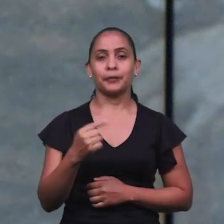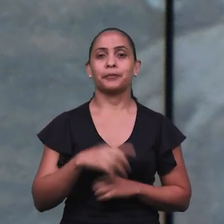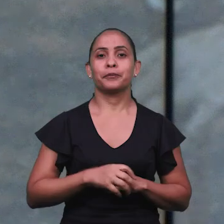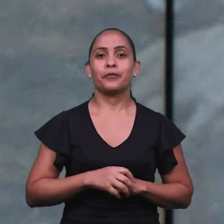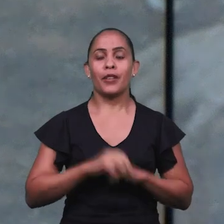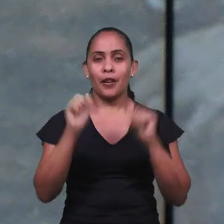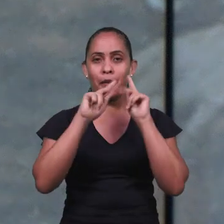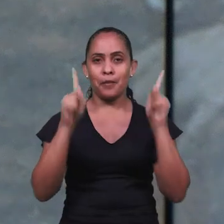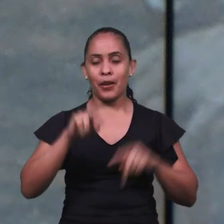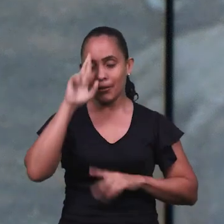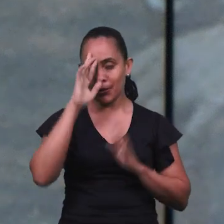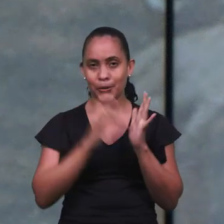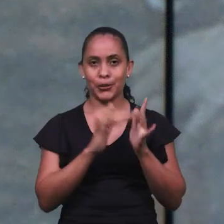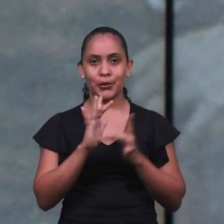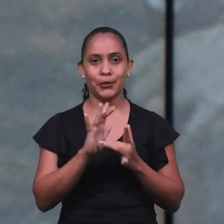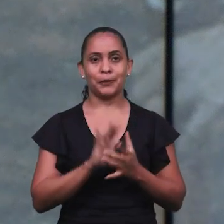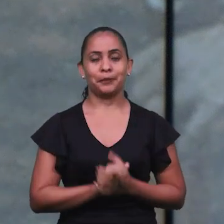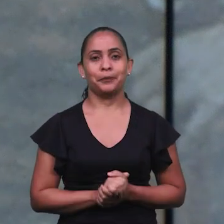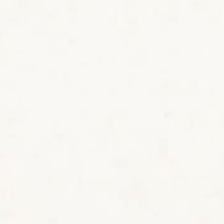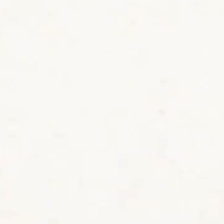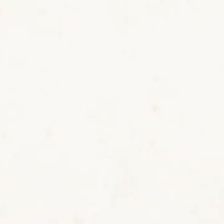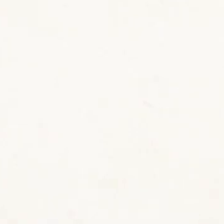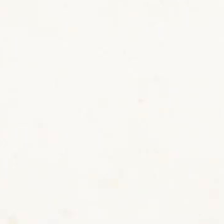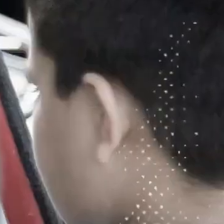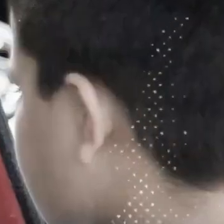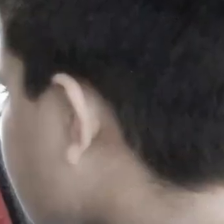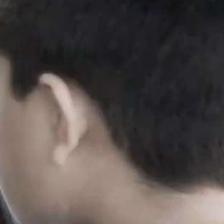vem, se Deus quiser. A paz do Senhor Jesus.